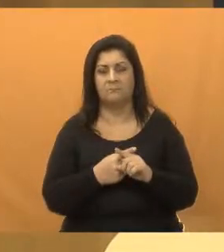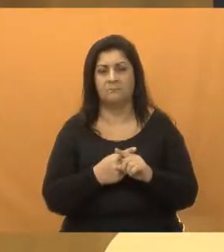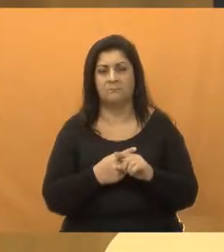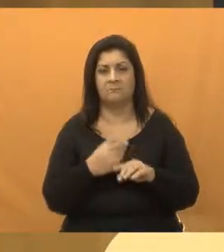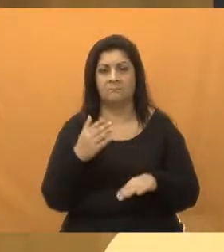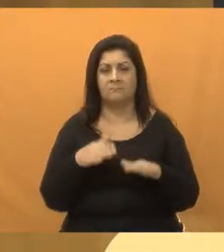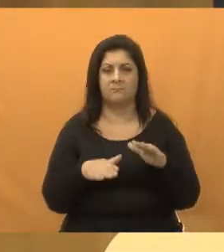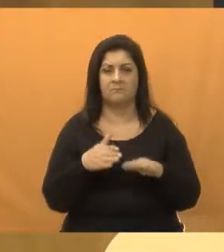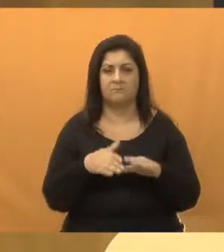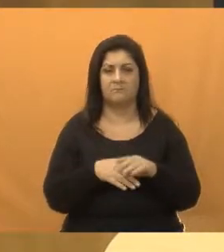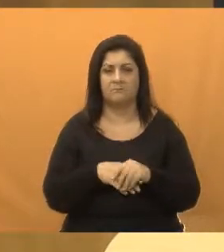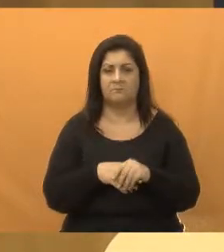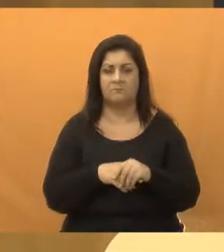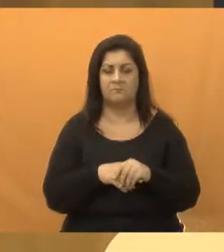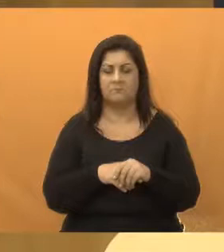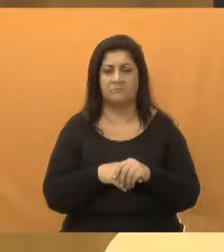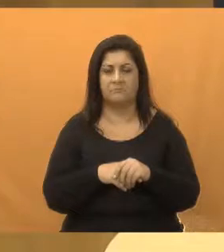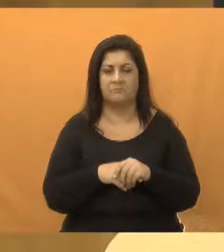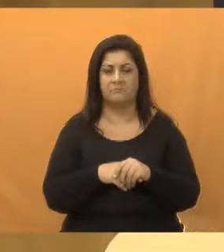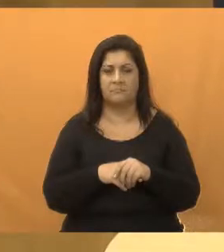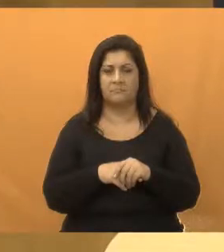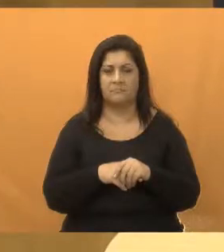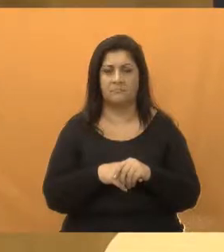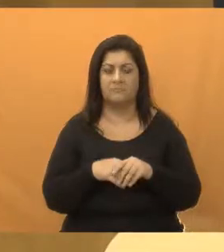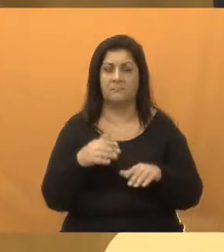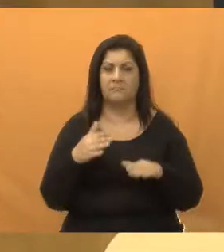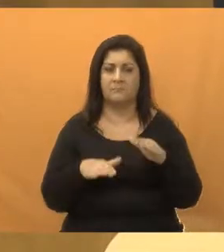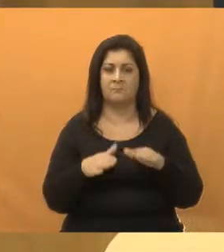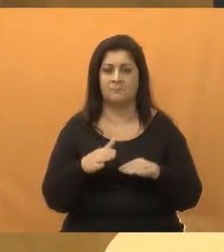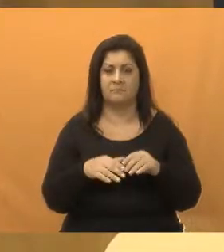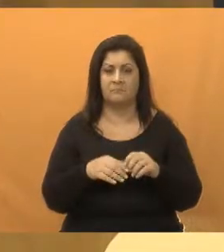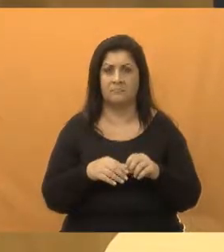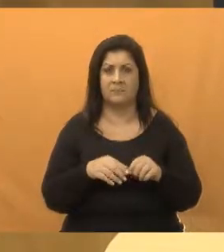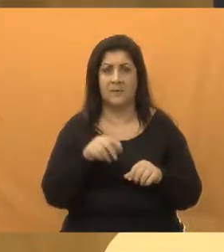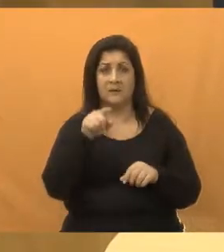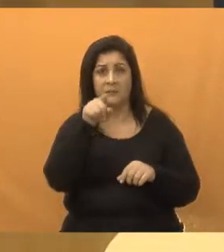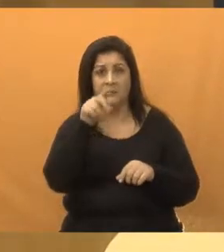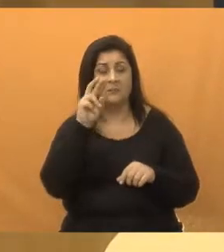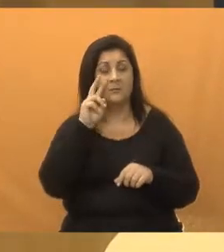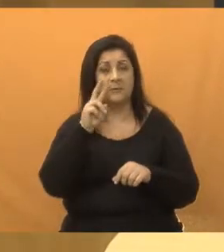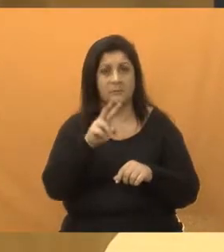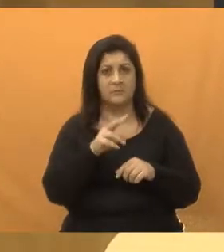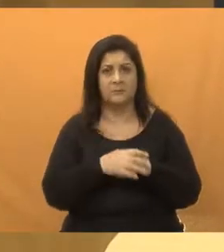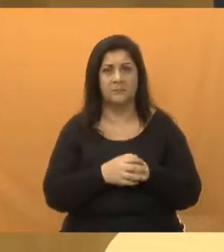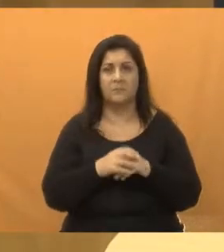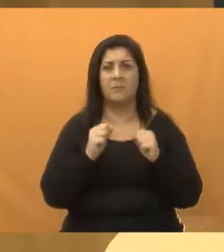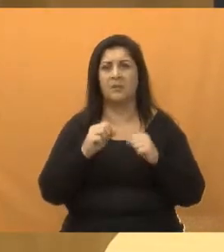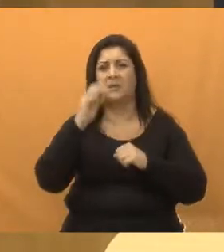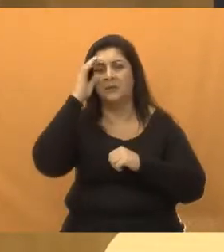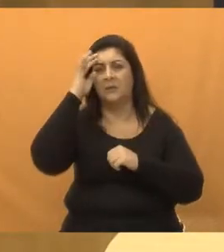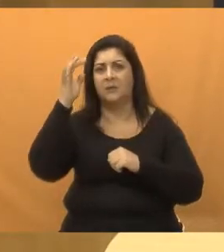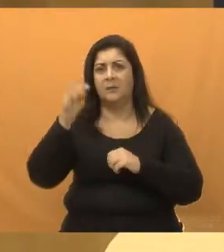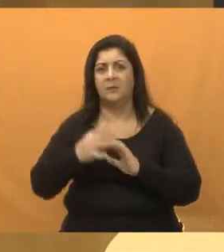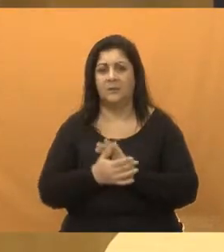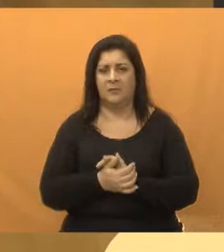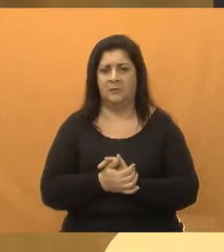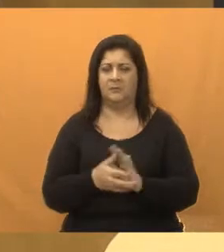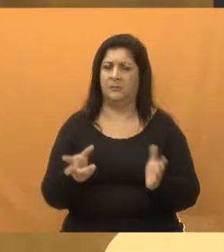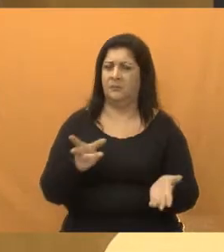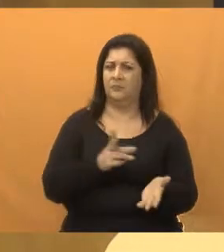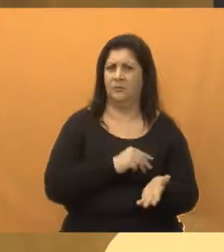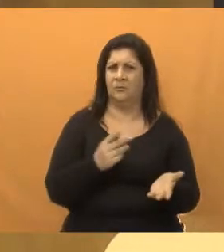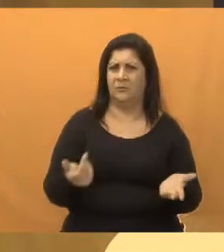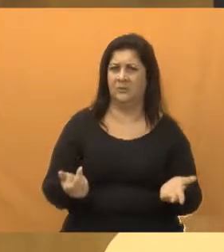vezes, só para finalizar, senhor presidente, muitas das vezes você que está assistindo, enfim, pode imaginar assim, poxa, mas